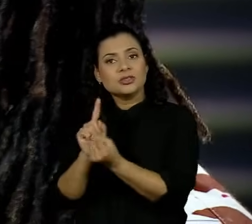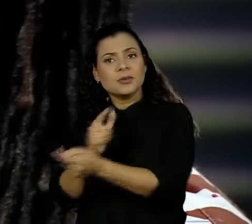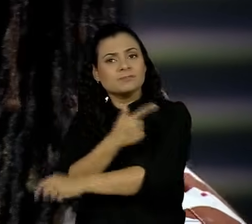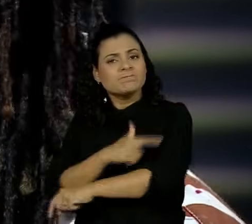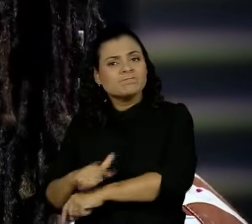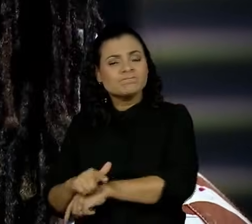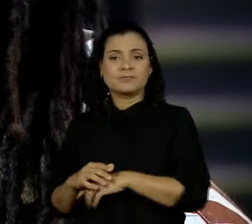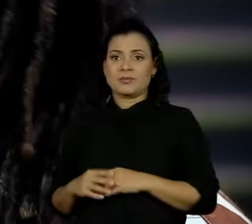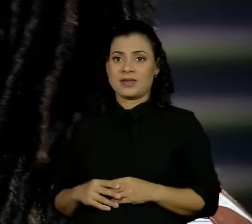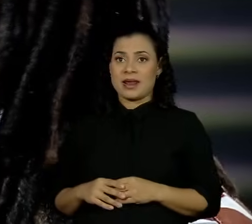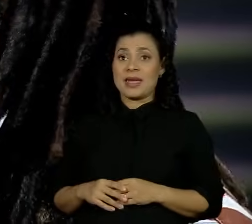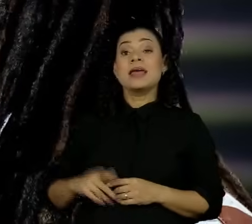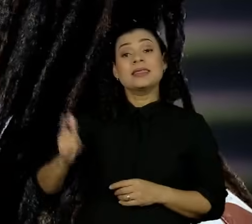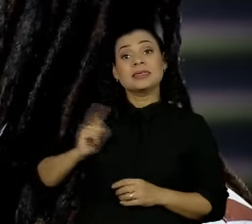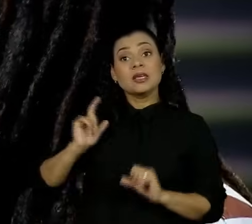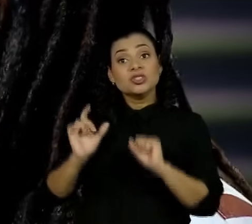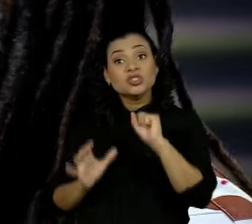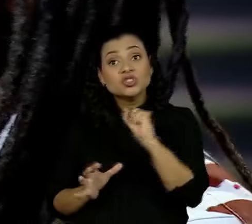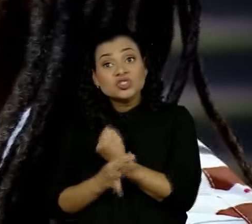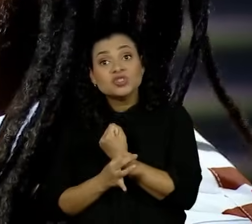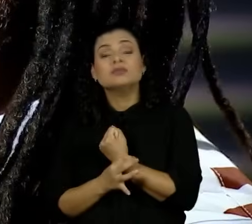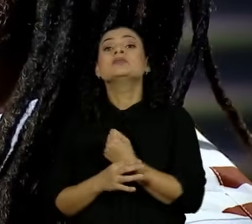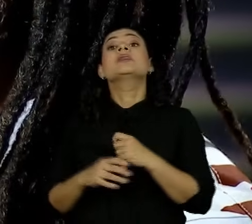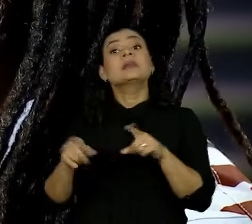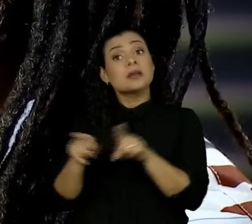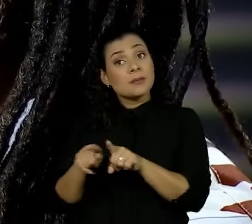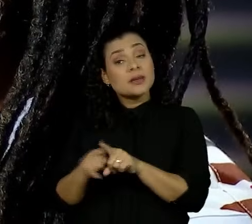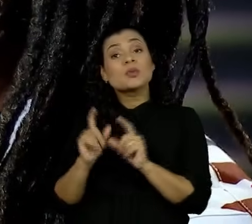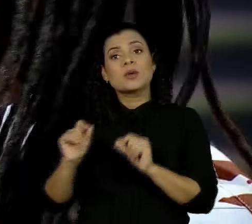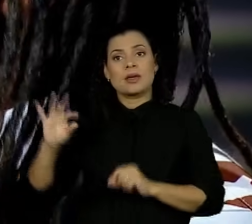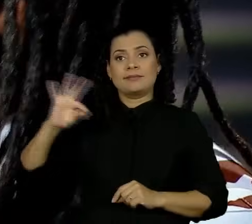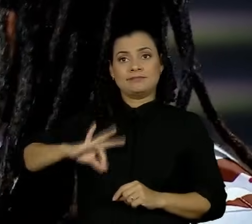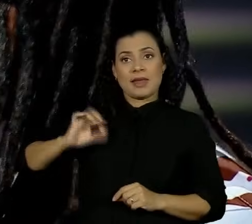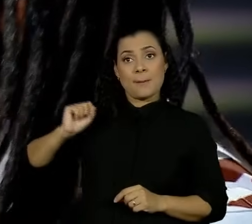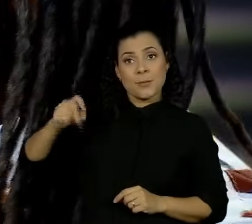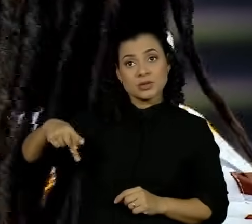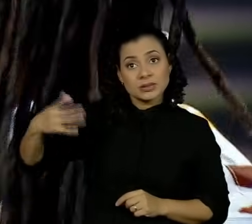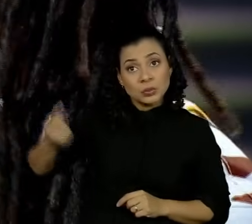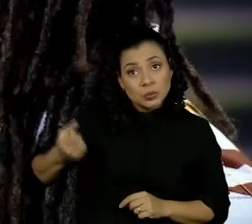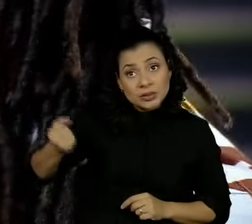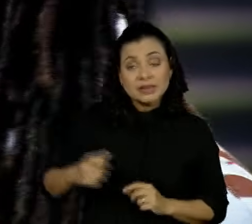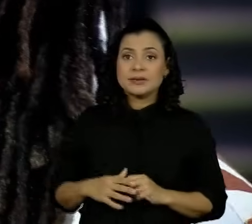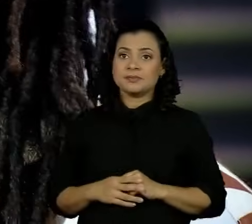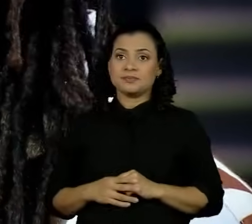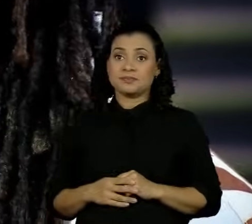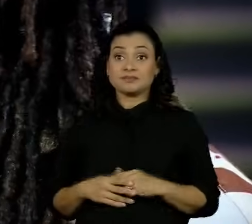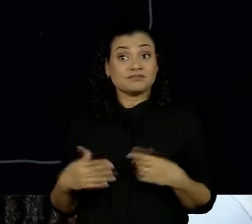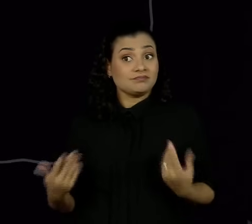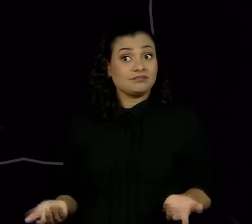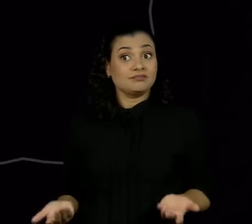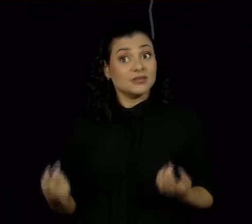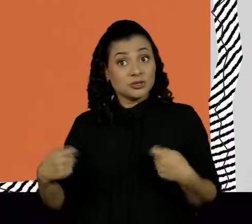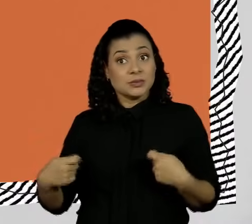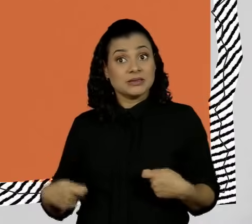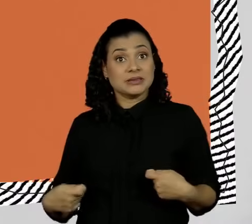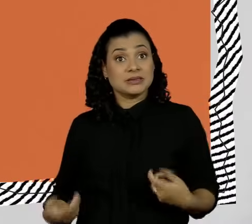o direito de ter uma segurança previdenciária, tá, porque é isso, né, a gente precisa ter o mínimo. claro.